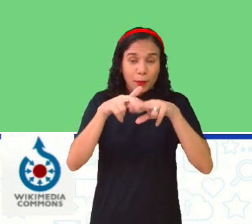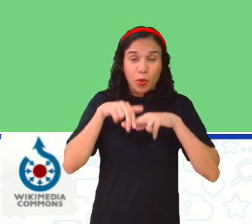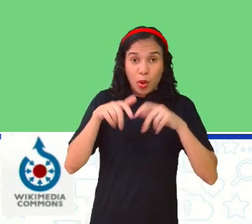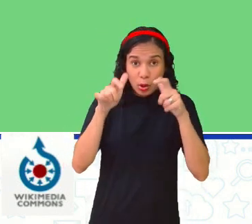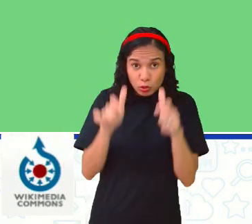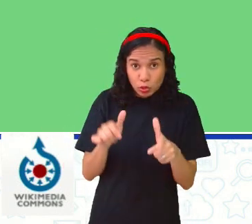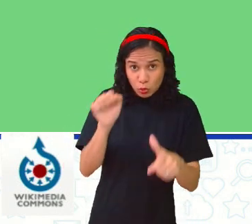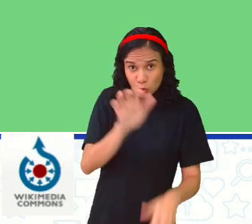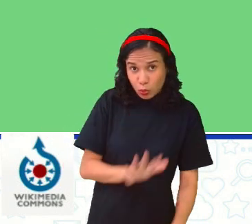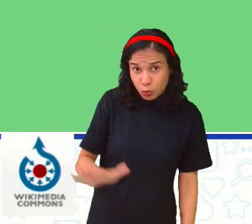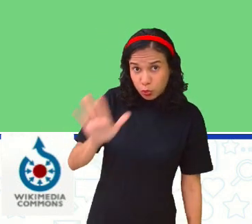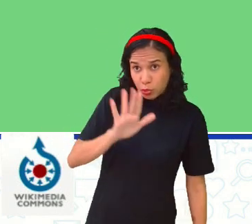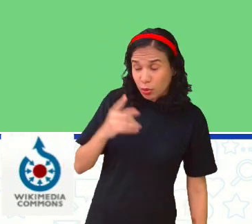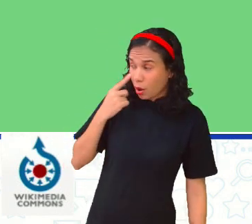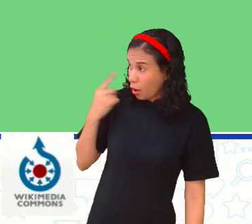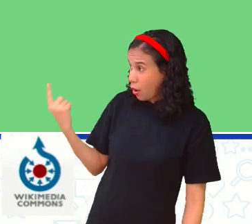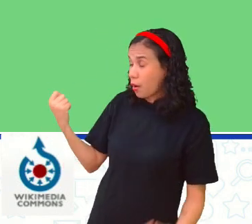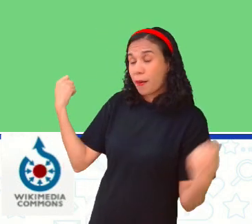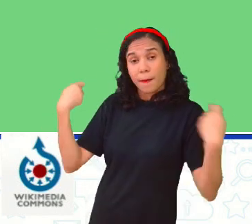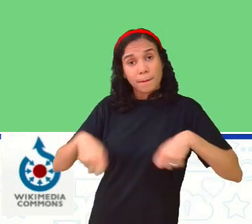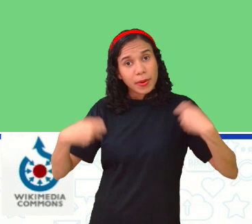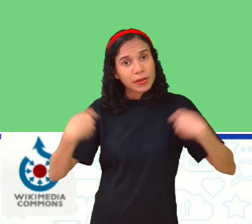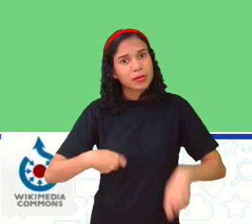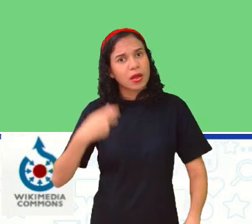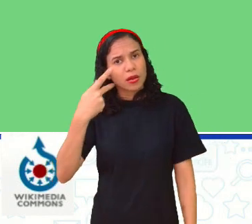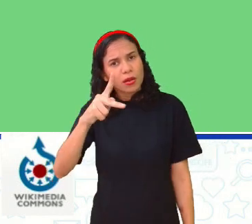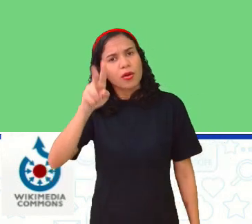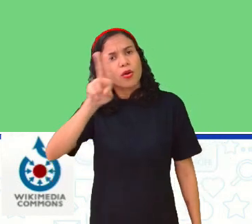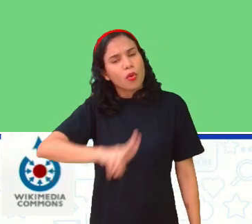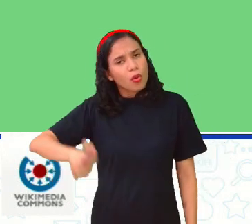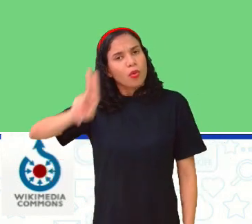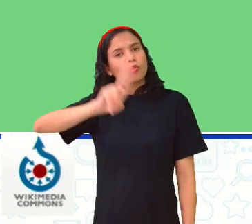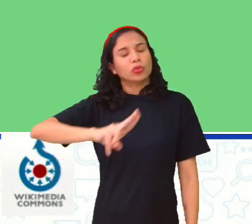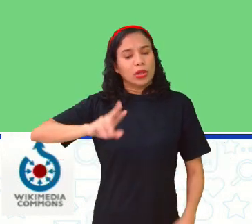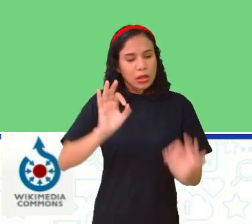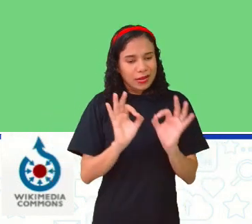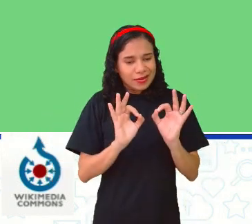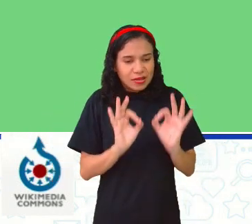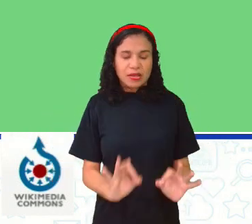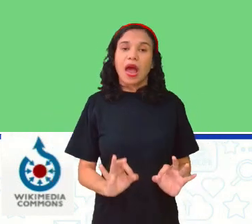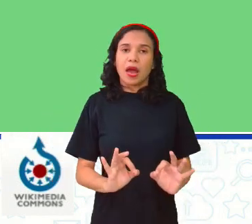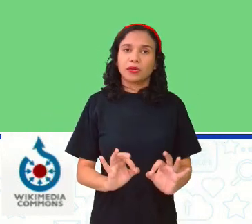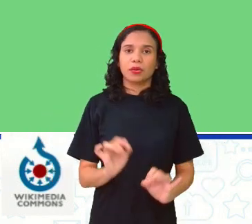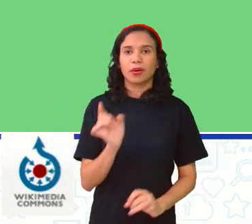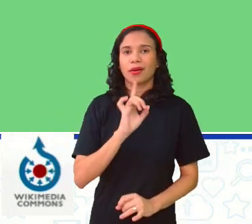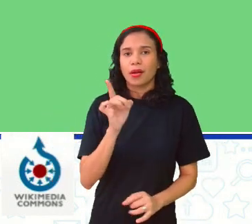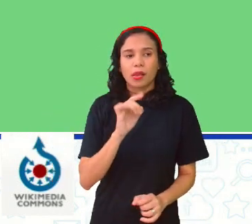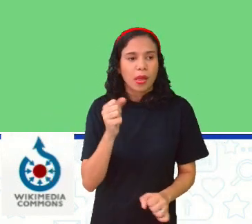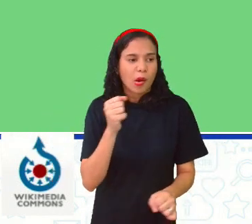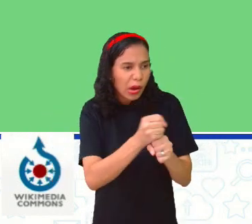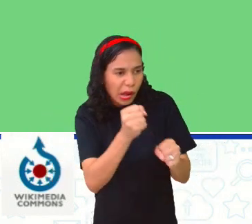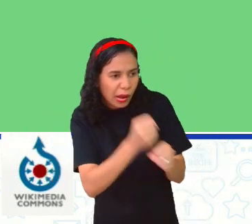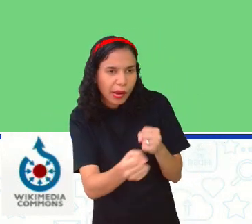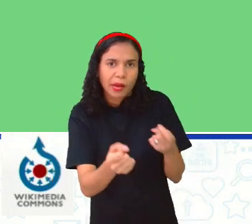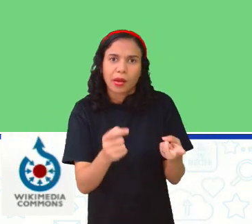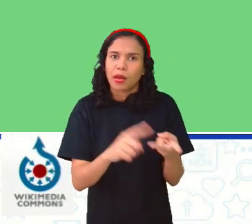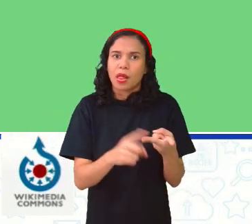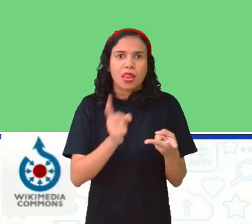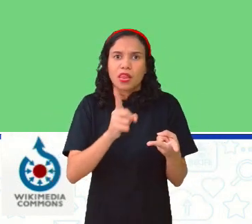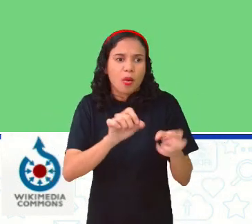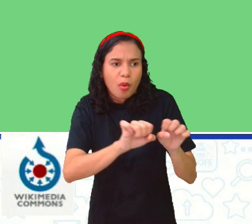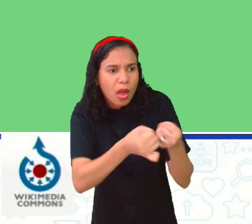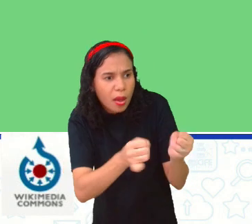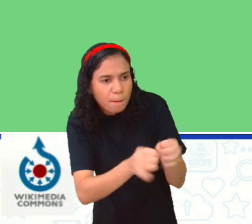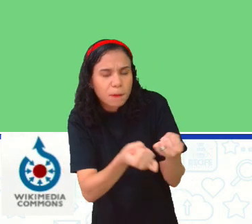espaços, eles também precisam que você utilizem de forma correta, sem danificar, né? As pessoas que